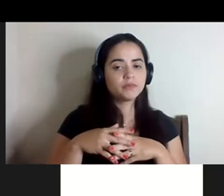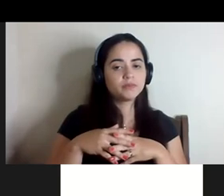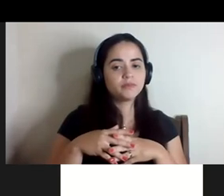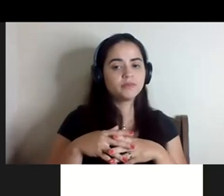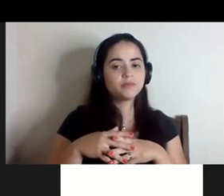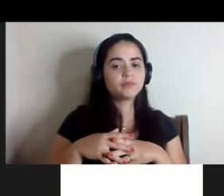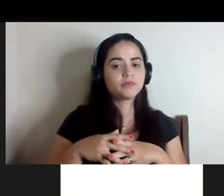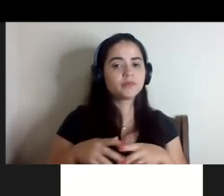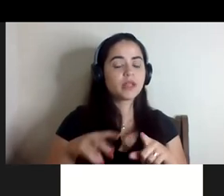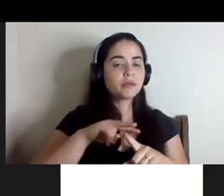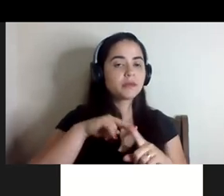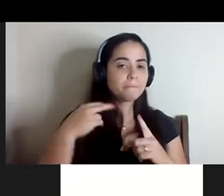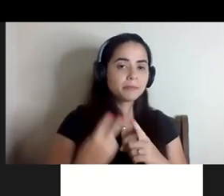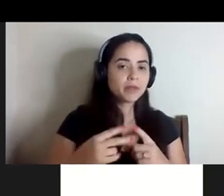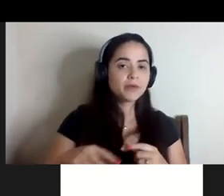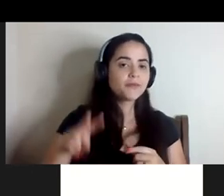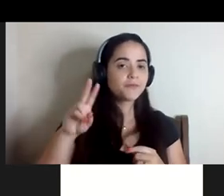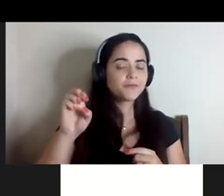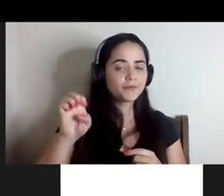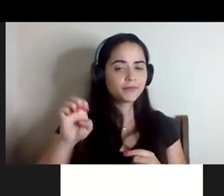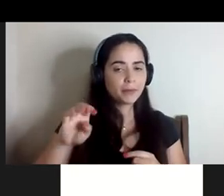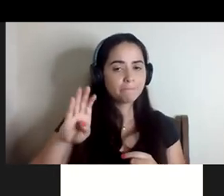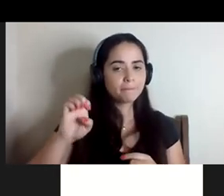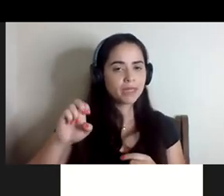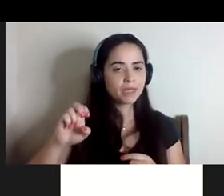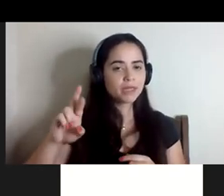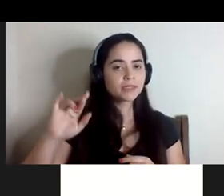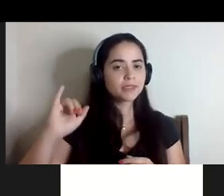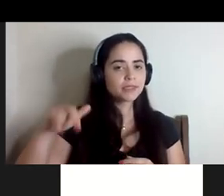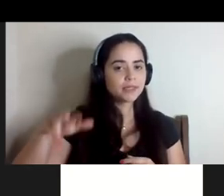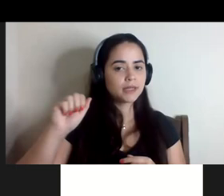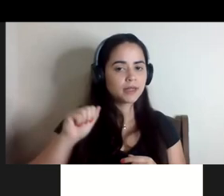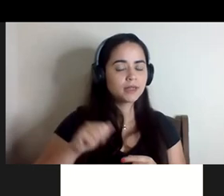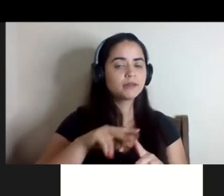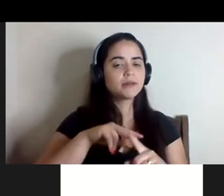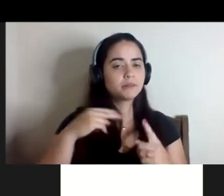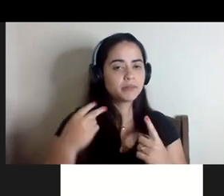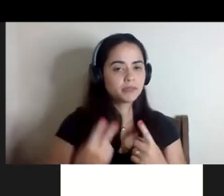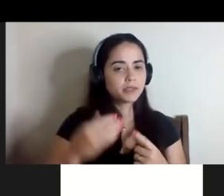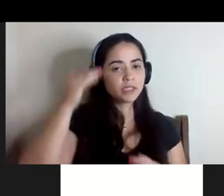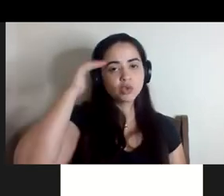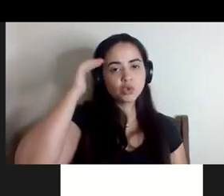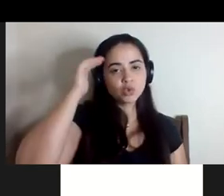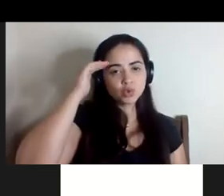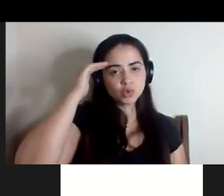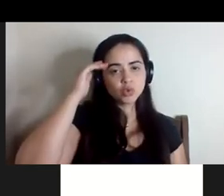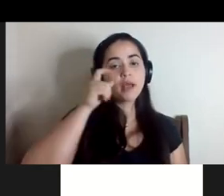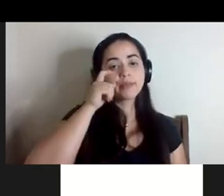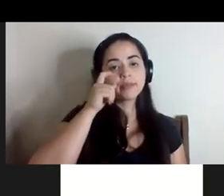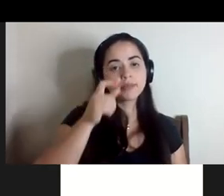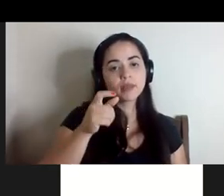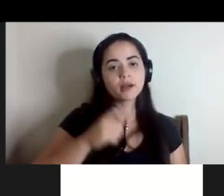numa perspectiva weberiana, compreendido nessa perspectiva dos interesses,